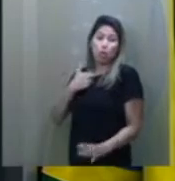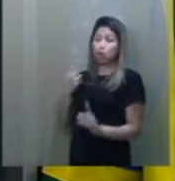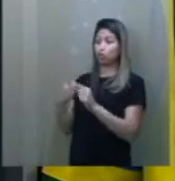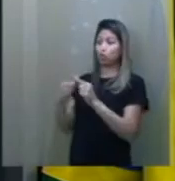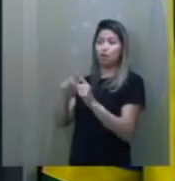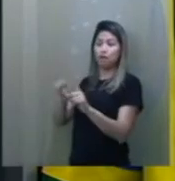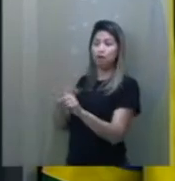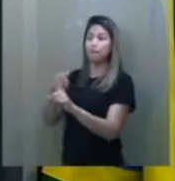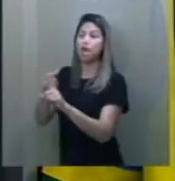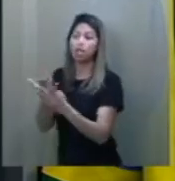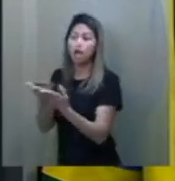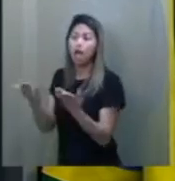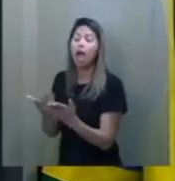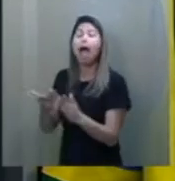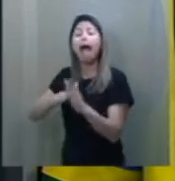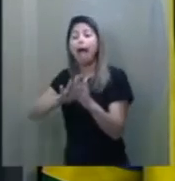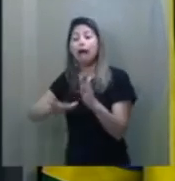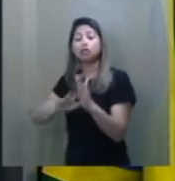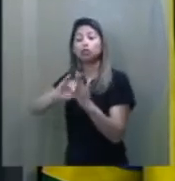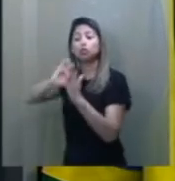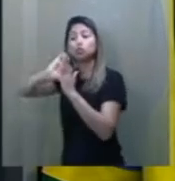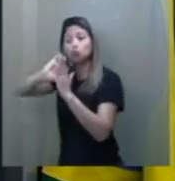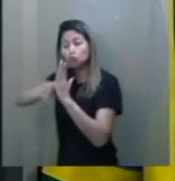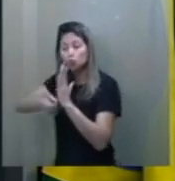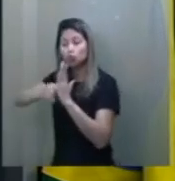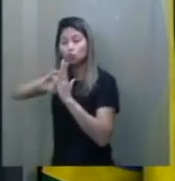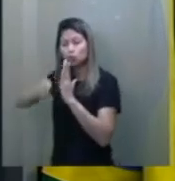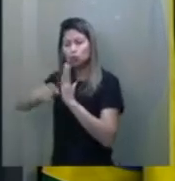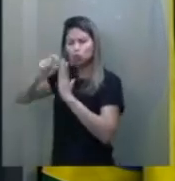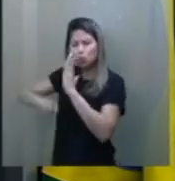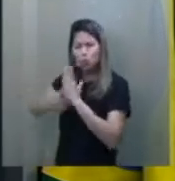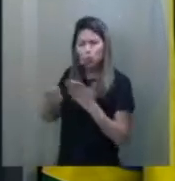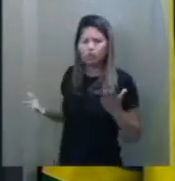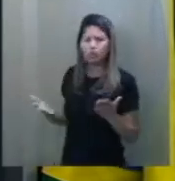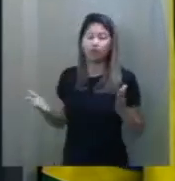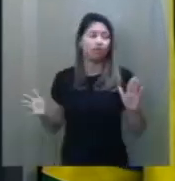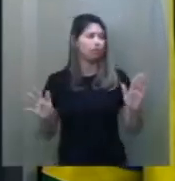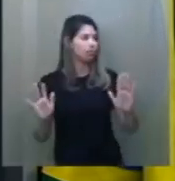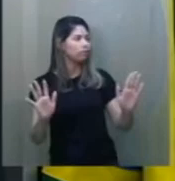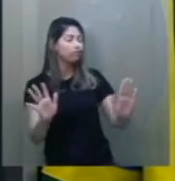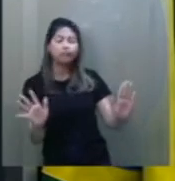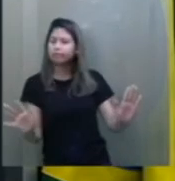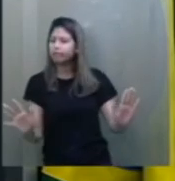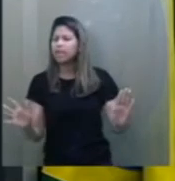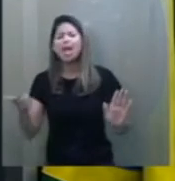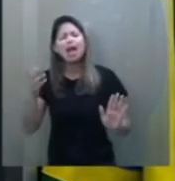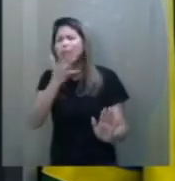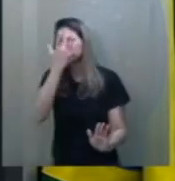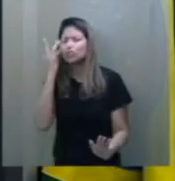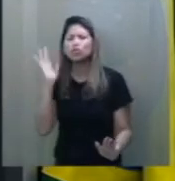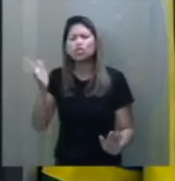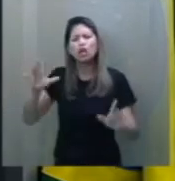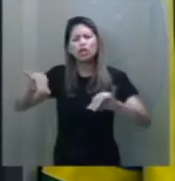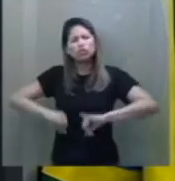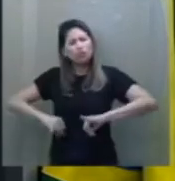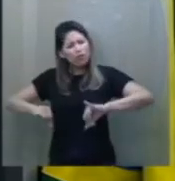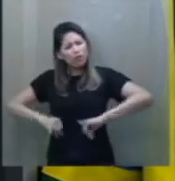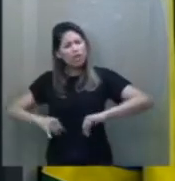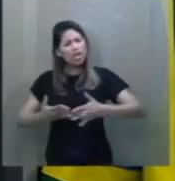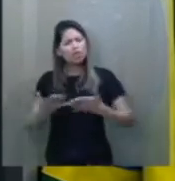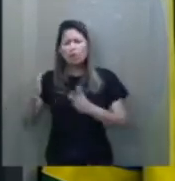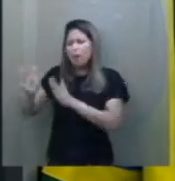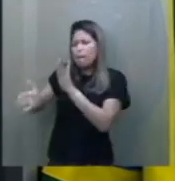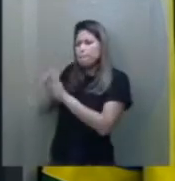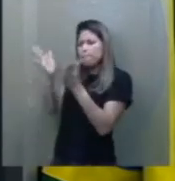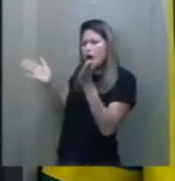impactar a questão dos juros, vai impactar... Meu irmão, as pessoas estão padecendo lá na ponta, o